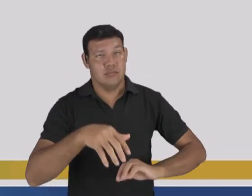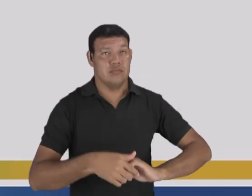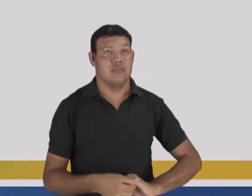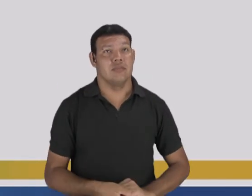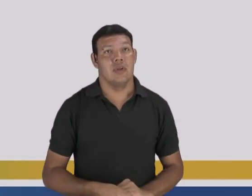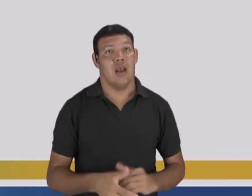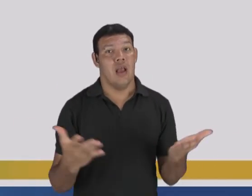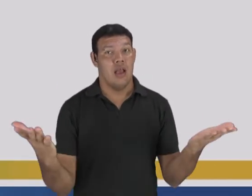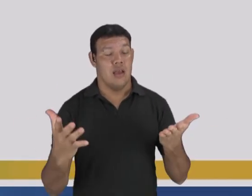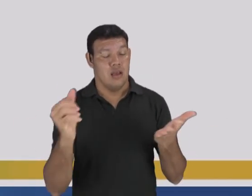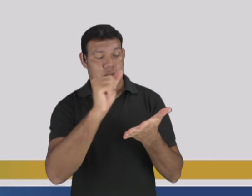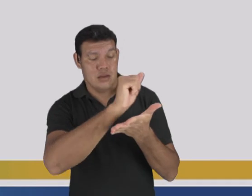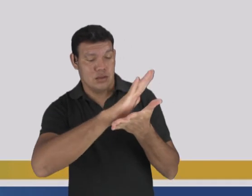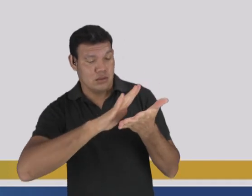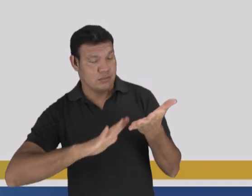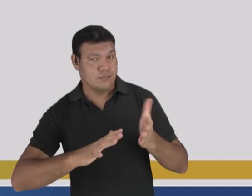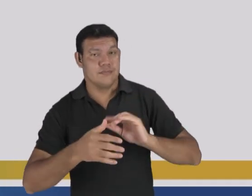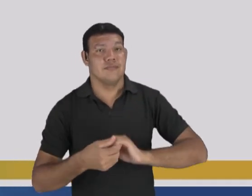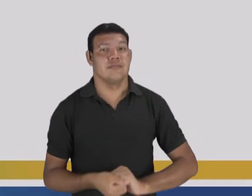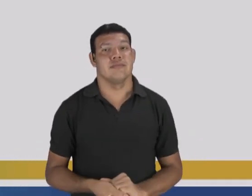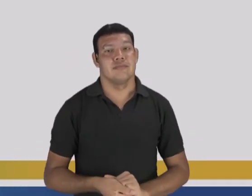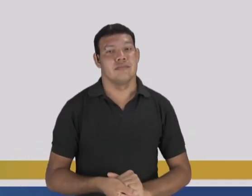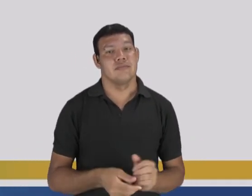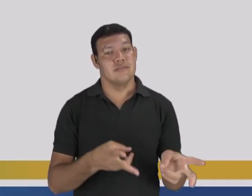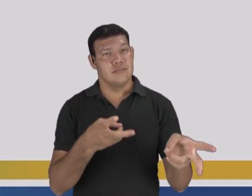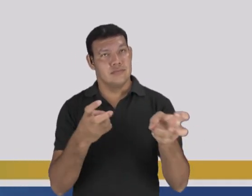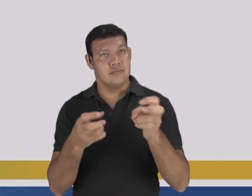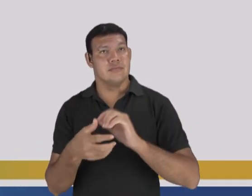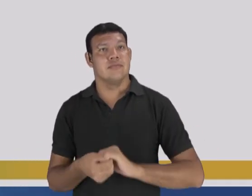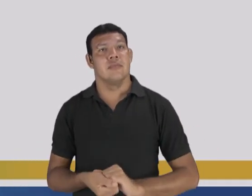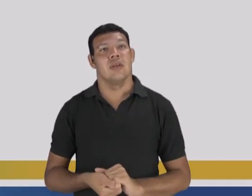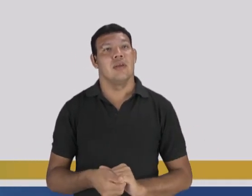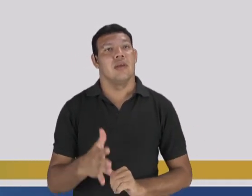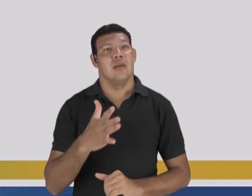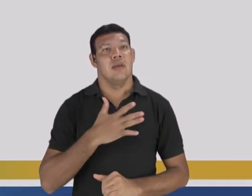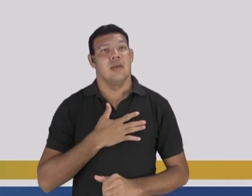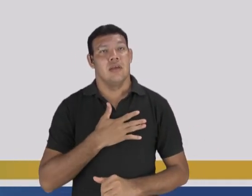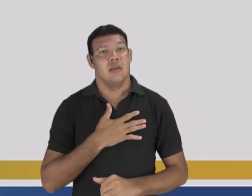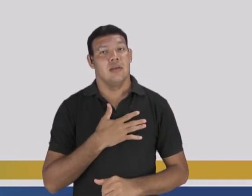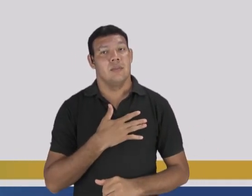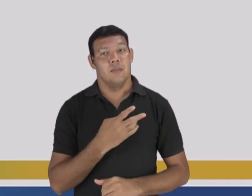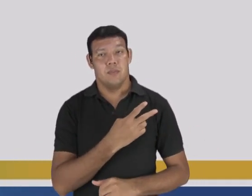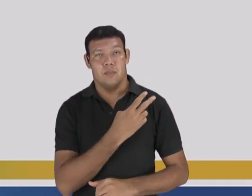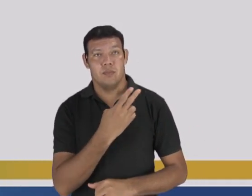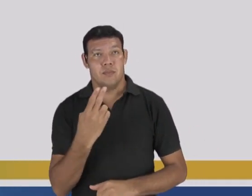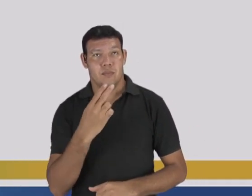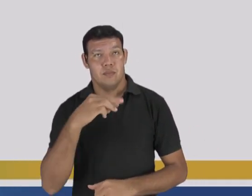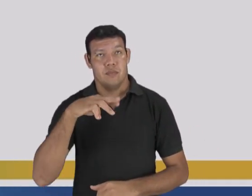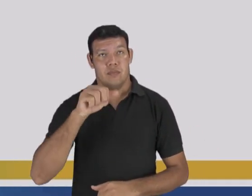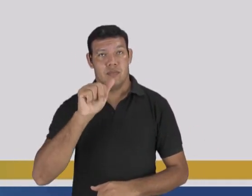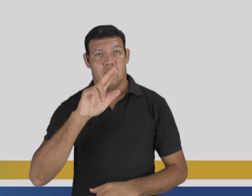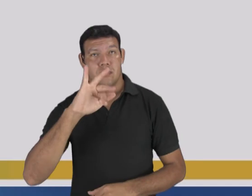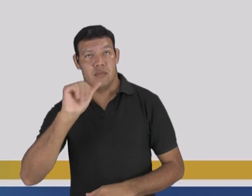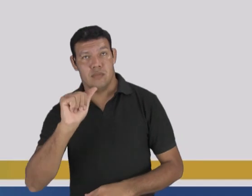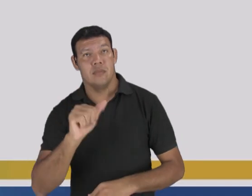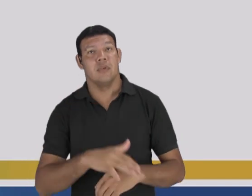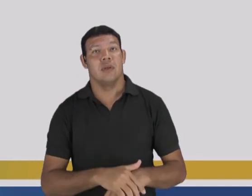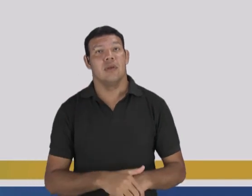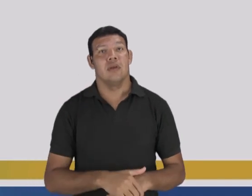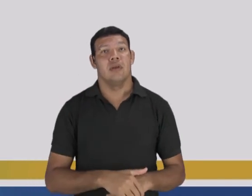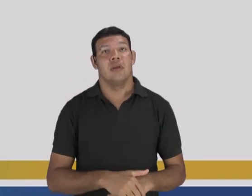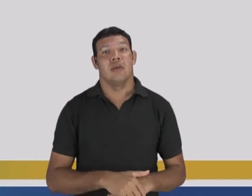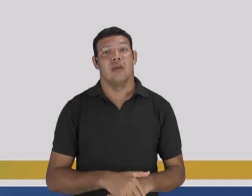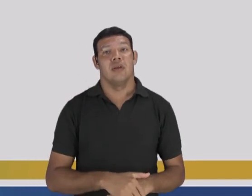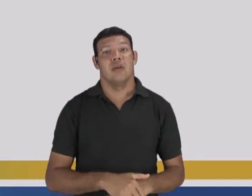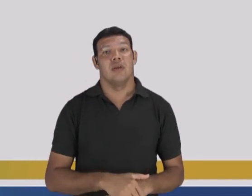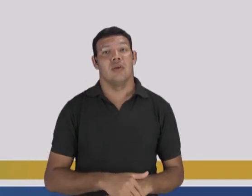Aí temos uma atividade prática, né? Olha aí. Hola, me llamo María y mi apellido es Sánchez Silva. Tengo 12 años. Vivo con mi padre en la calle